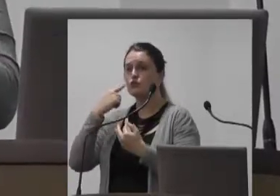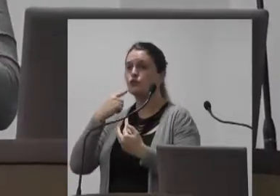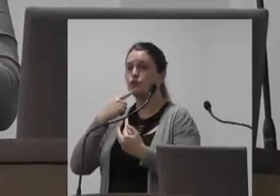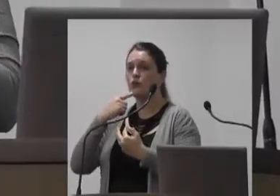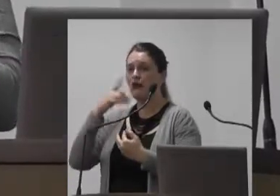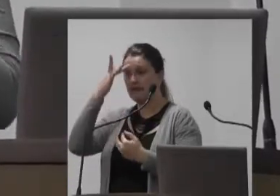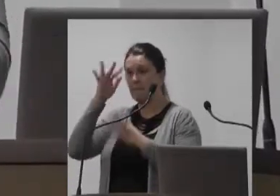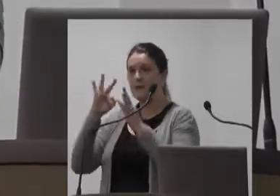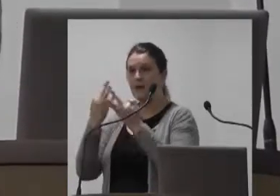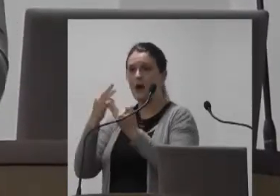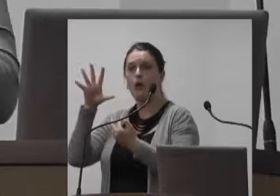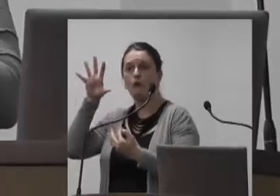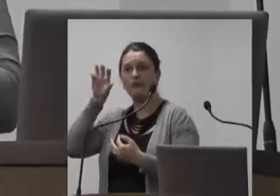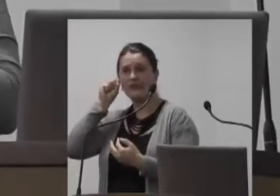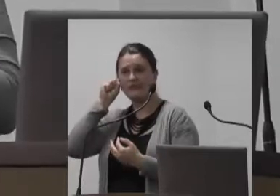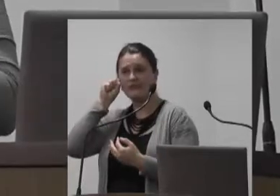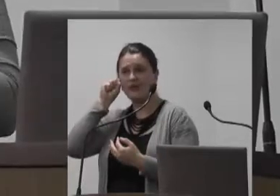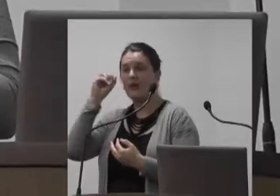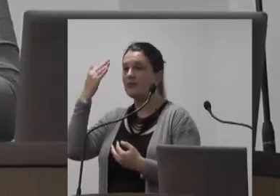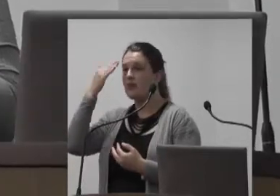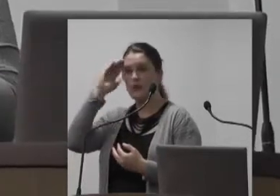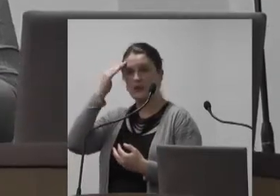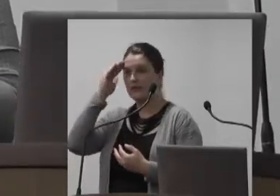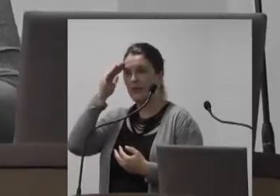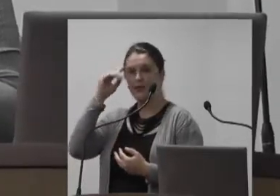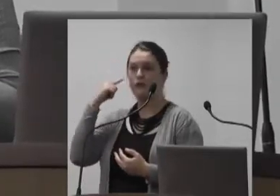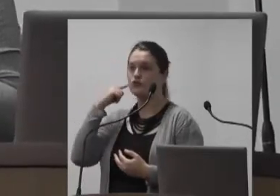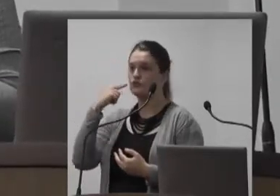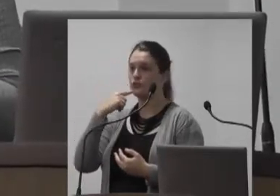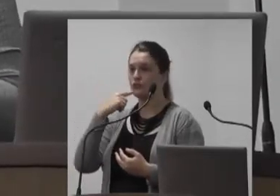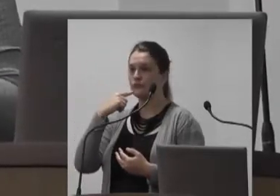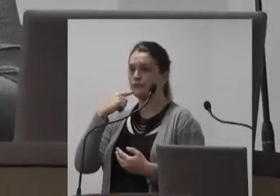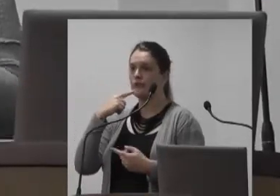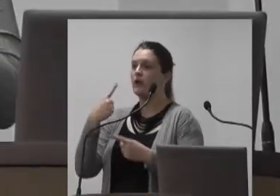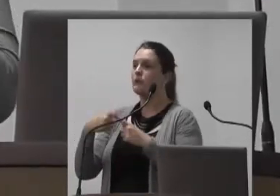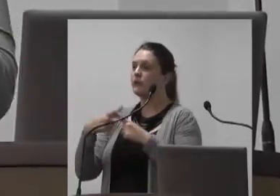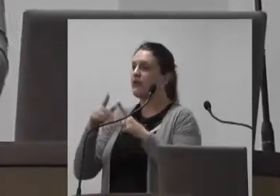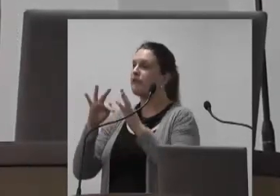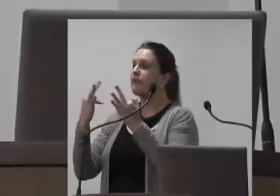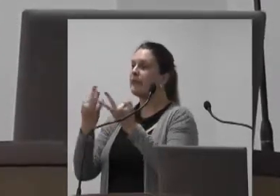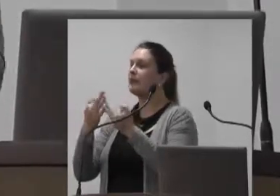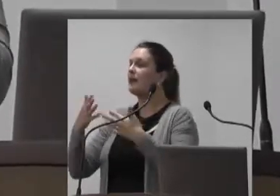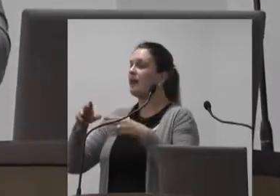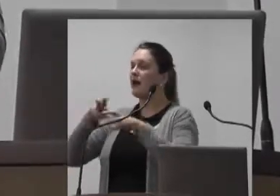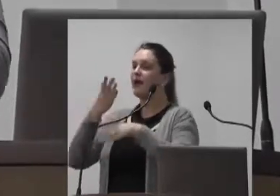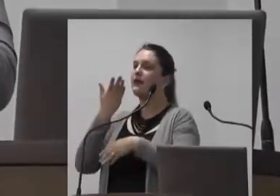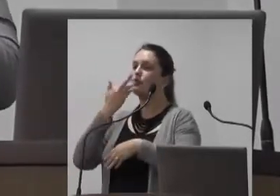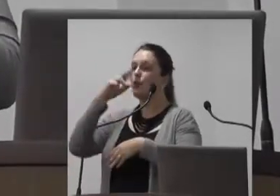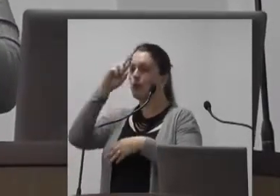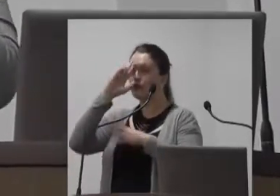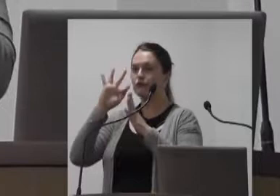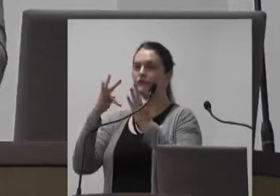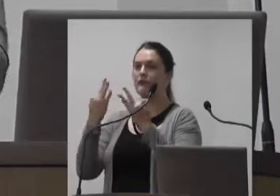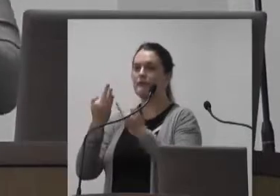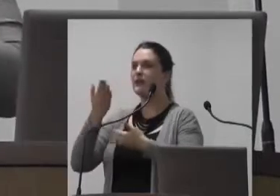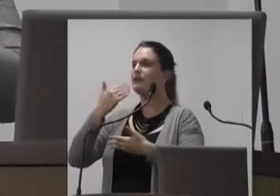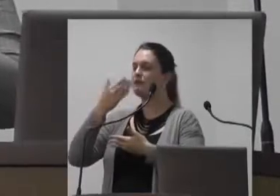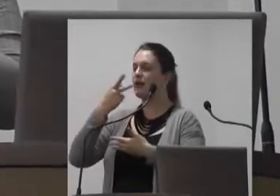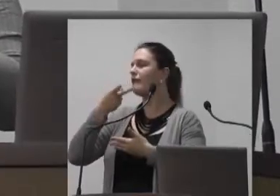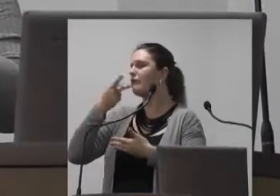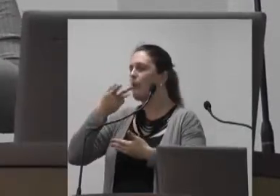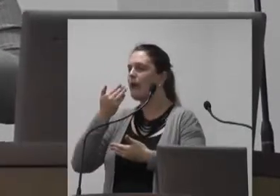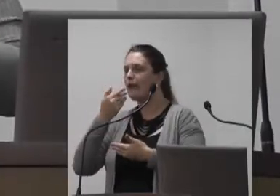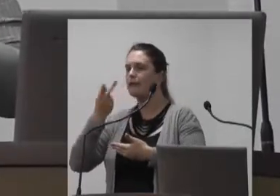do surdo, a família ouvinte, não entende o surdo, porque a família está lá no almoço de